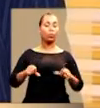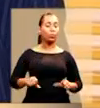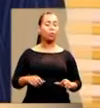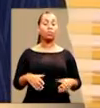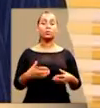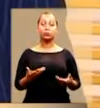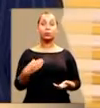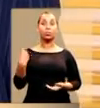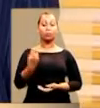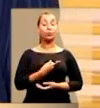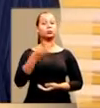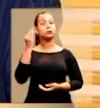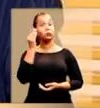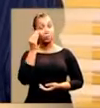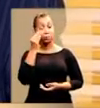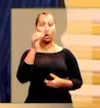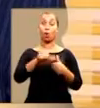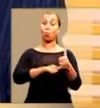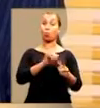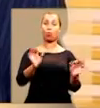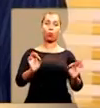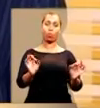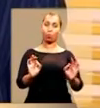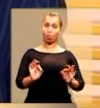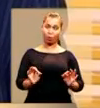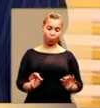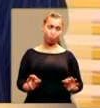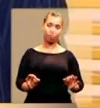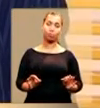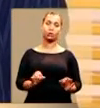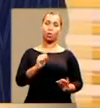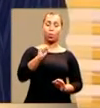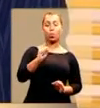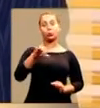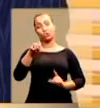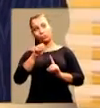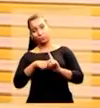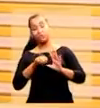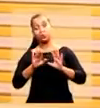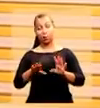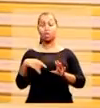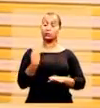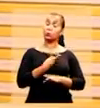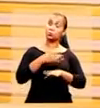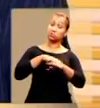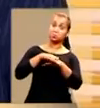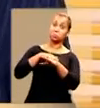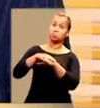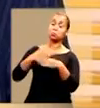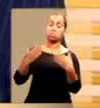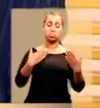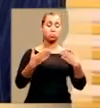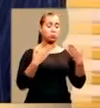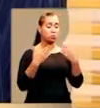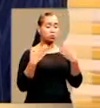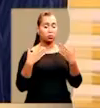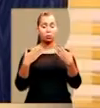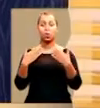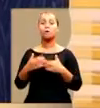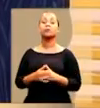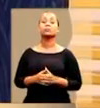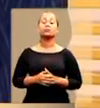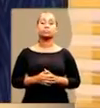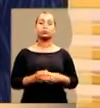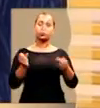Entendeu? Então a gente está tentando. Eu sei que não se muda isso em 8, 9 meses, mas nós estamos conversando com muita gente ao longo do ano que vem lá